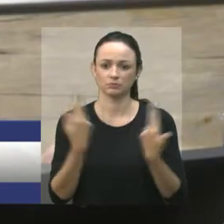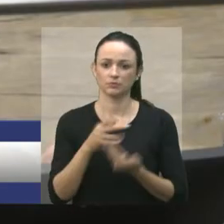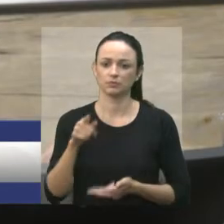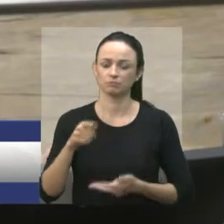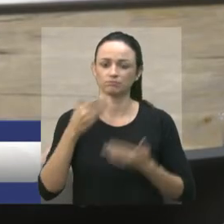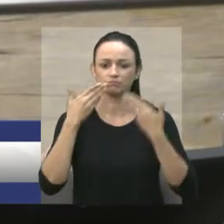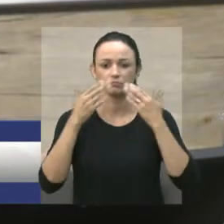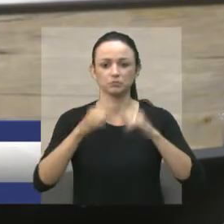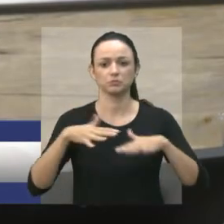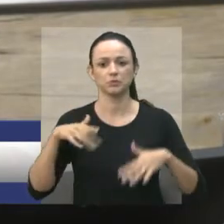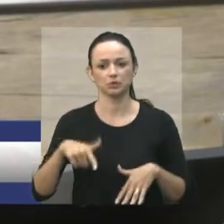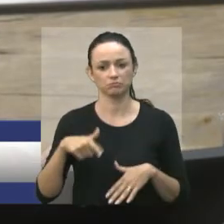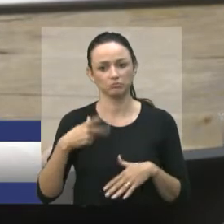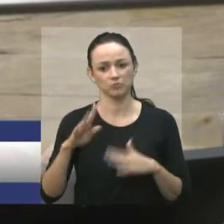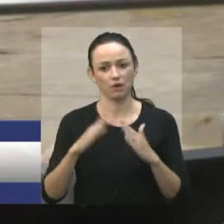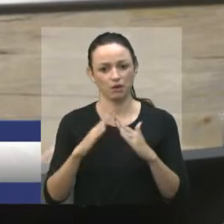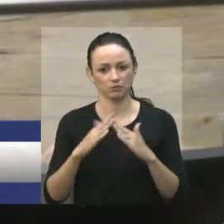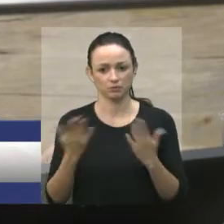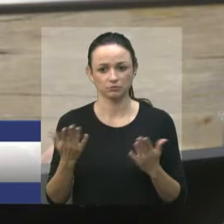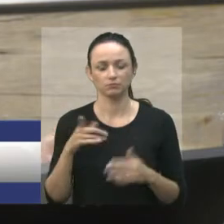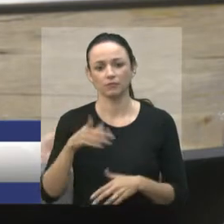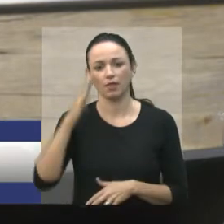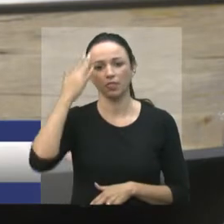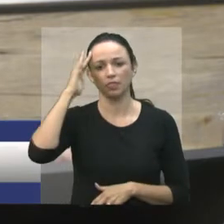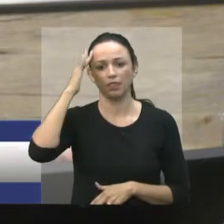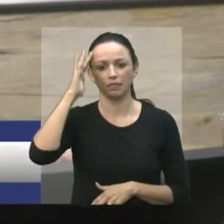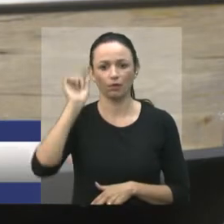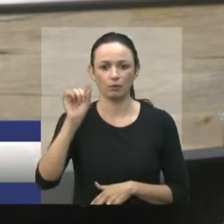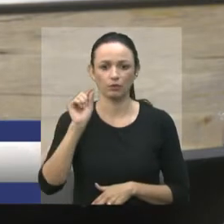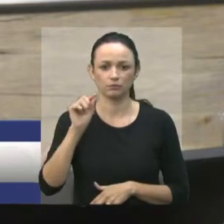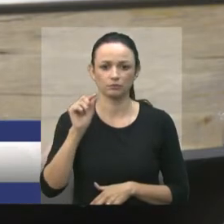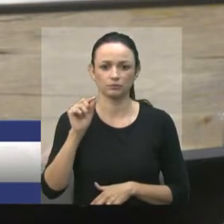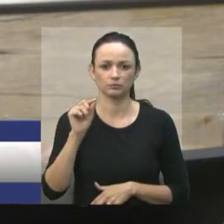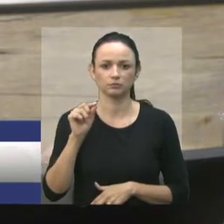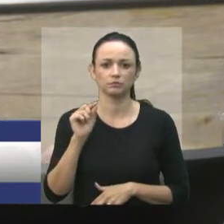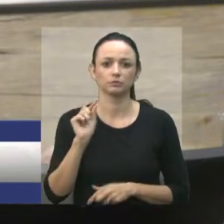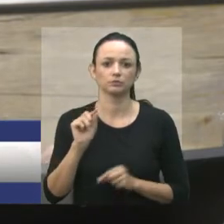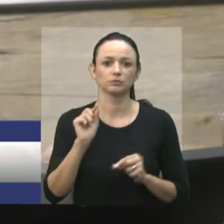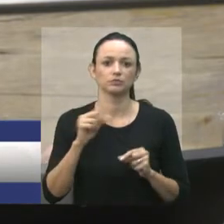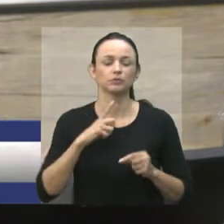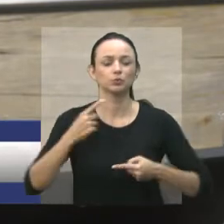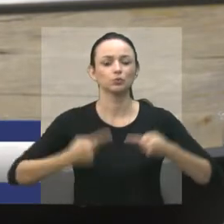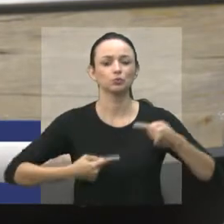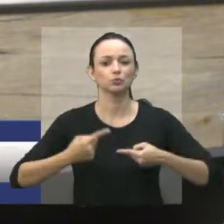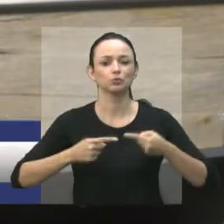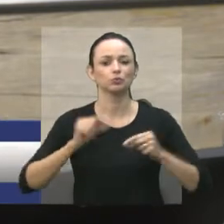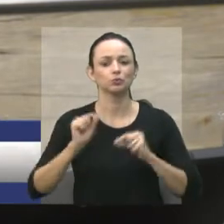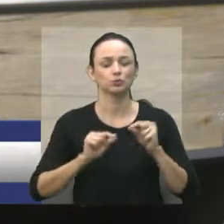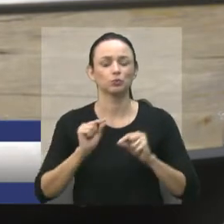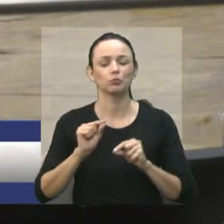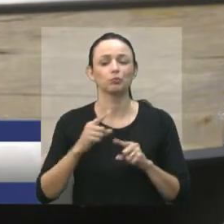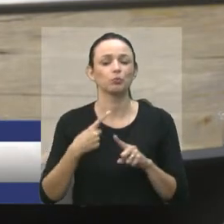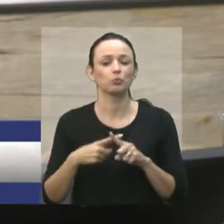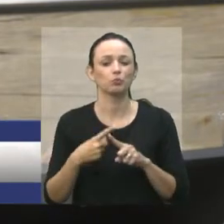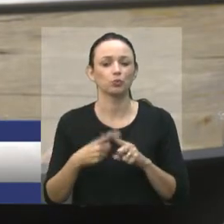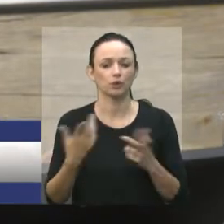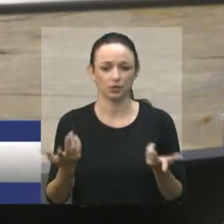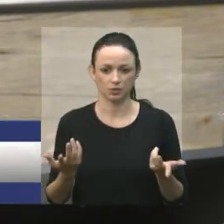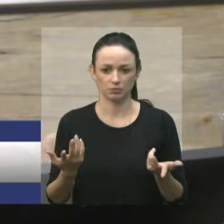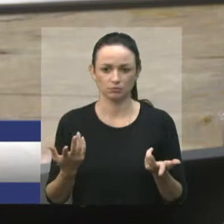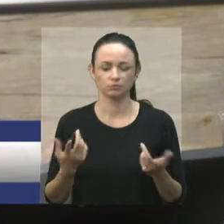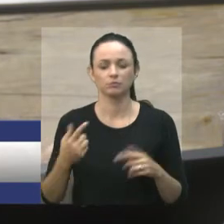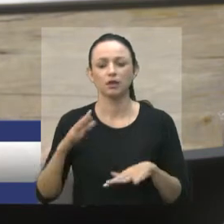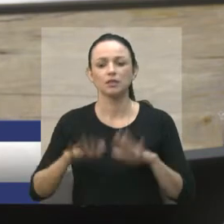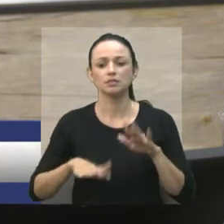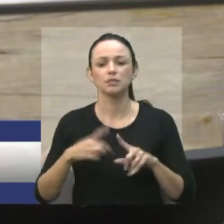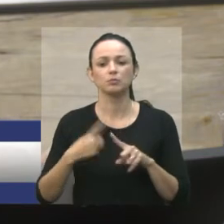audiência pública de casa, que eles entendessem exatamente aquilo que está sendo discutido e qual é, e o porquê da posição, muitas